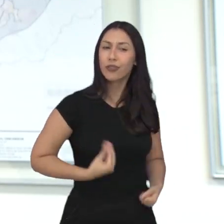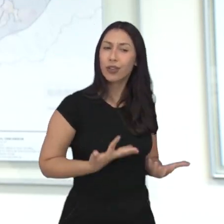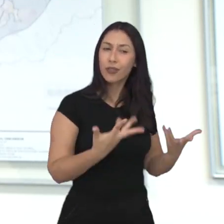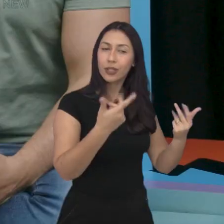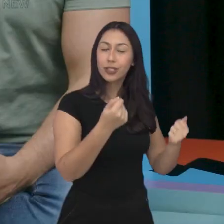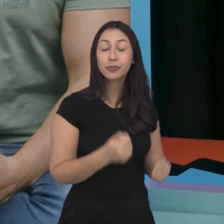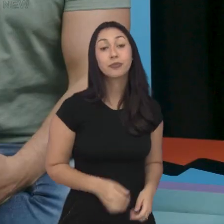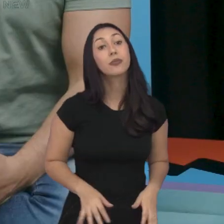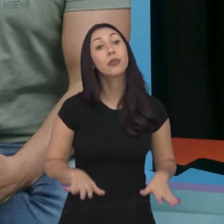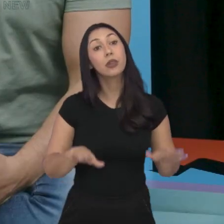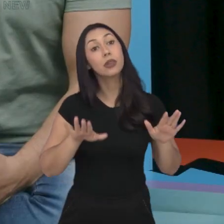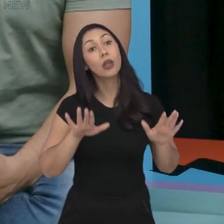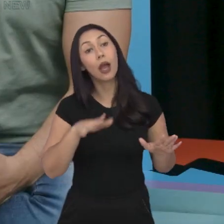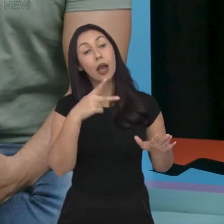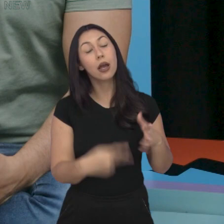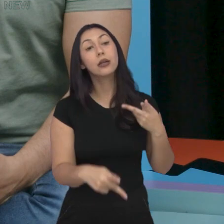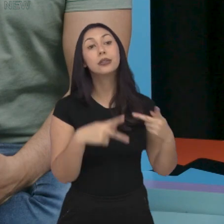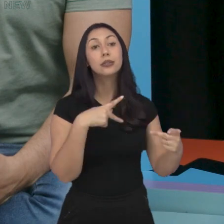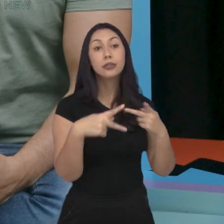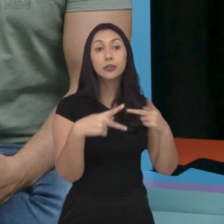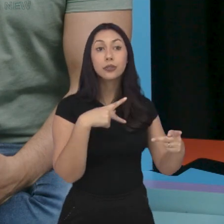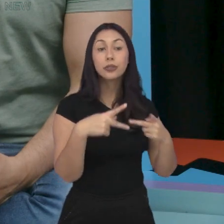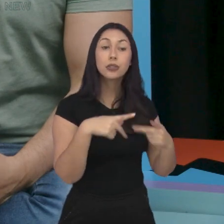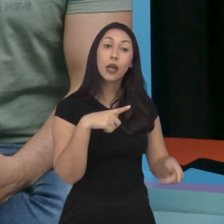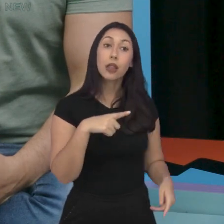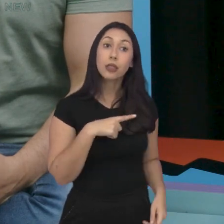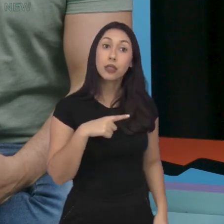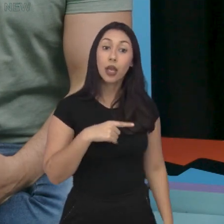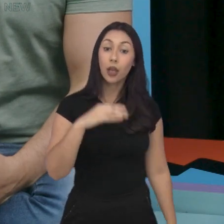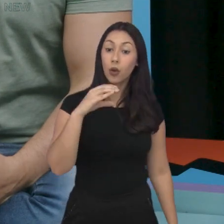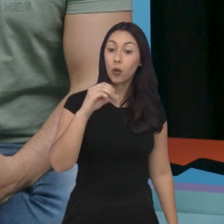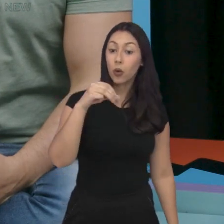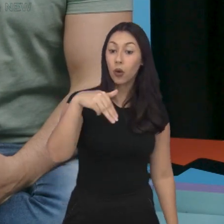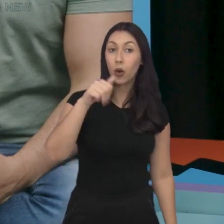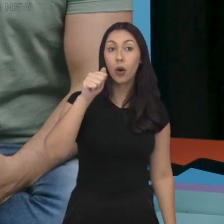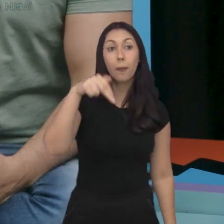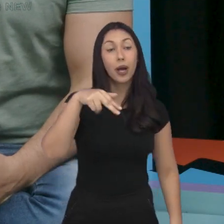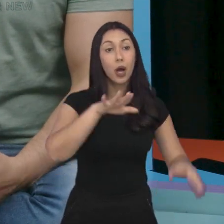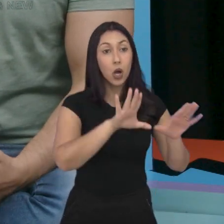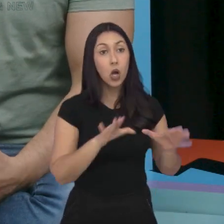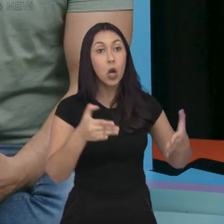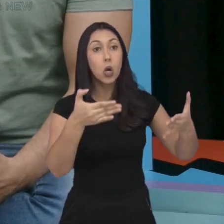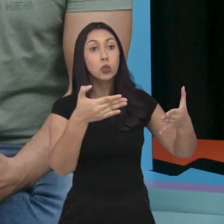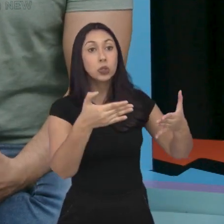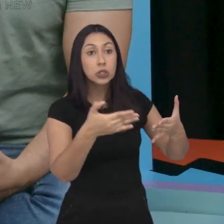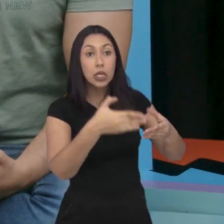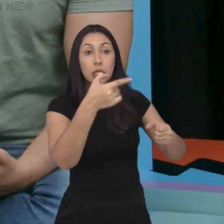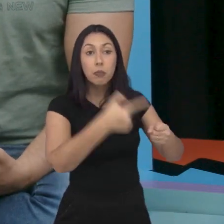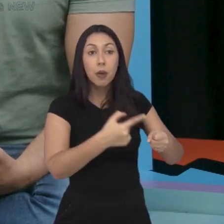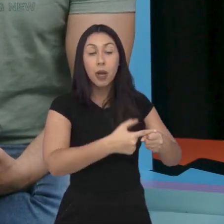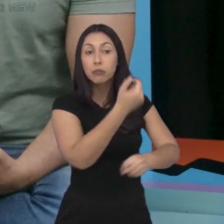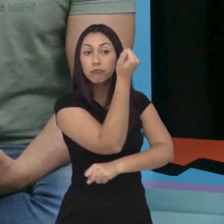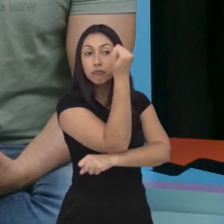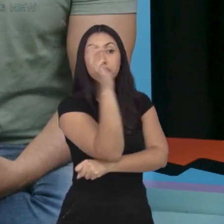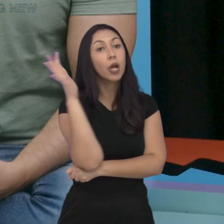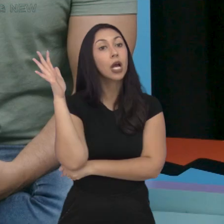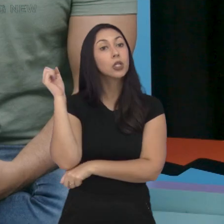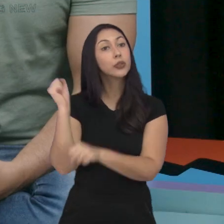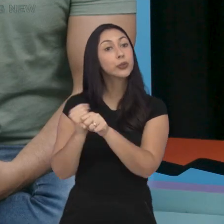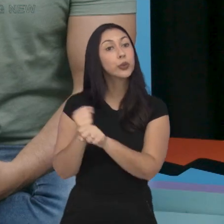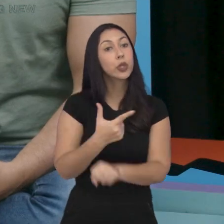para a população. E olha só, gente, em São José existe o COMAN, Conselho Municipal de Meio Ambiente, que